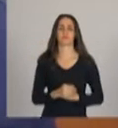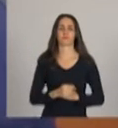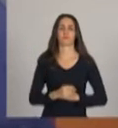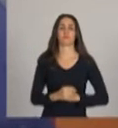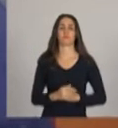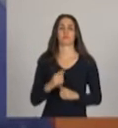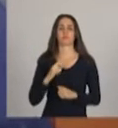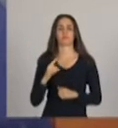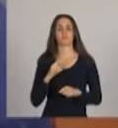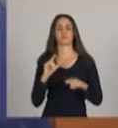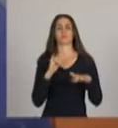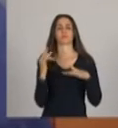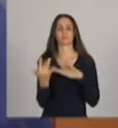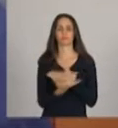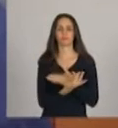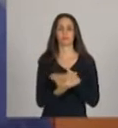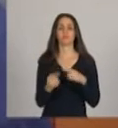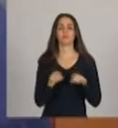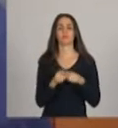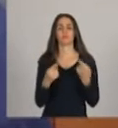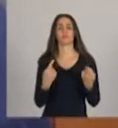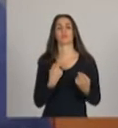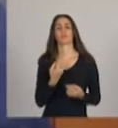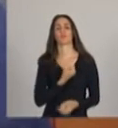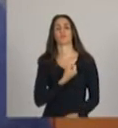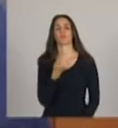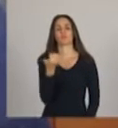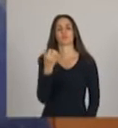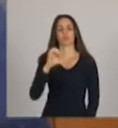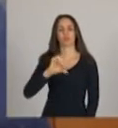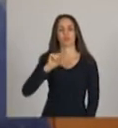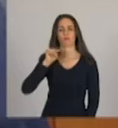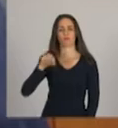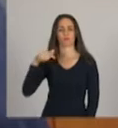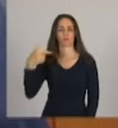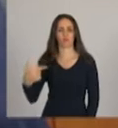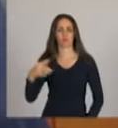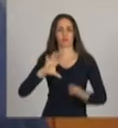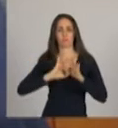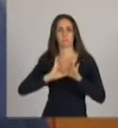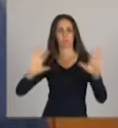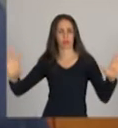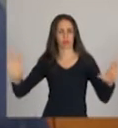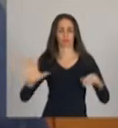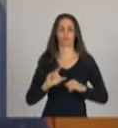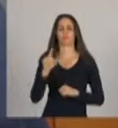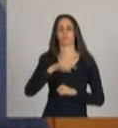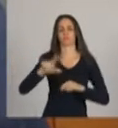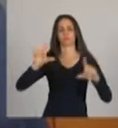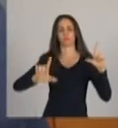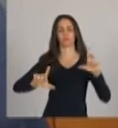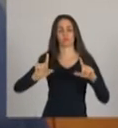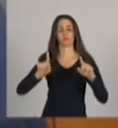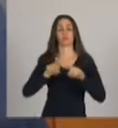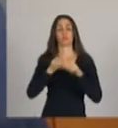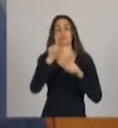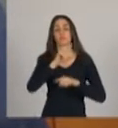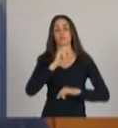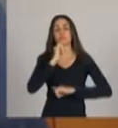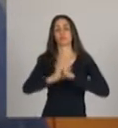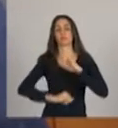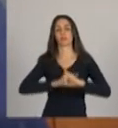meio do canal digital aberto 19.2, internautas do site da